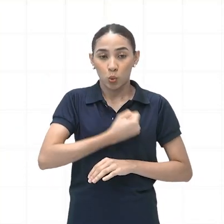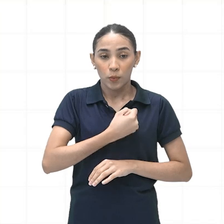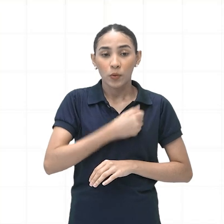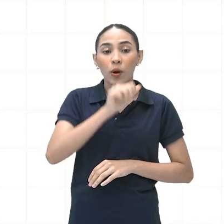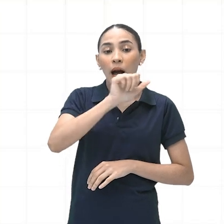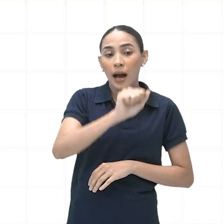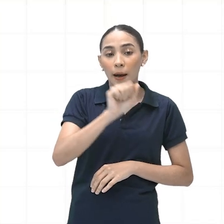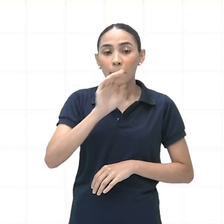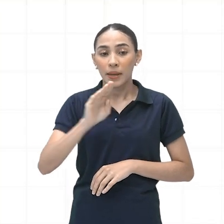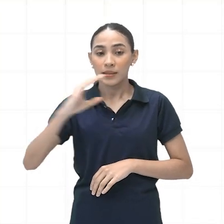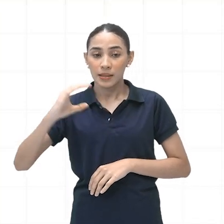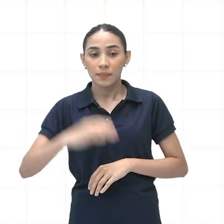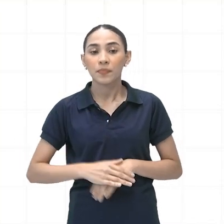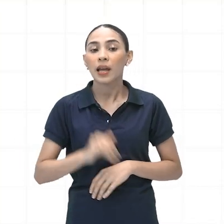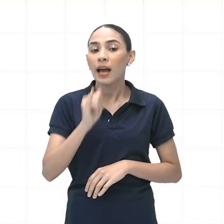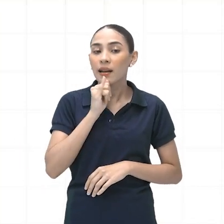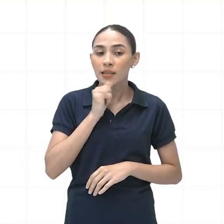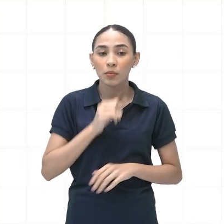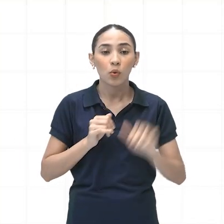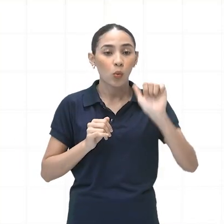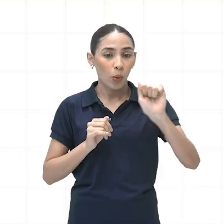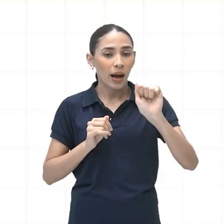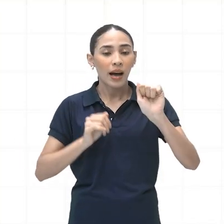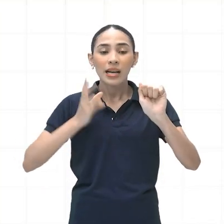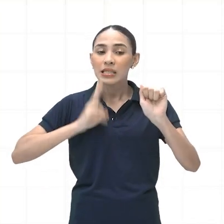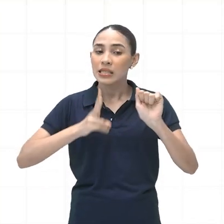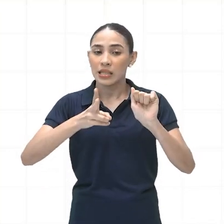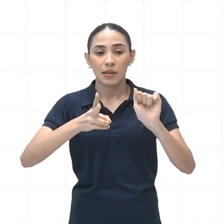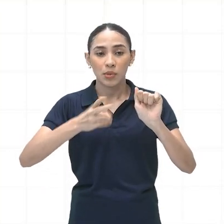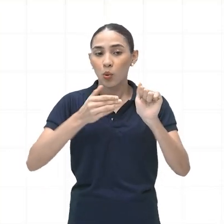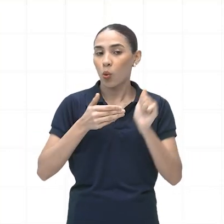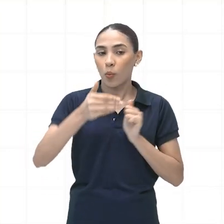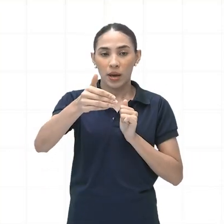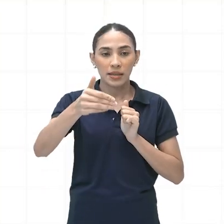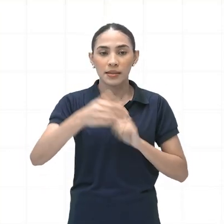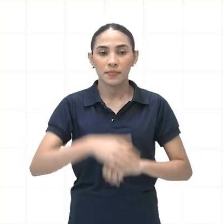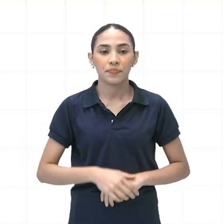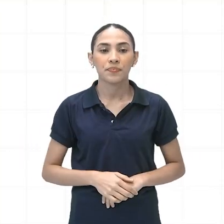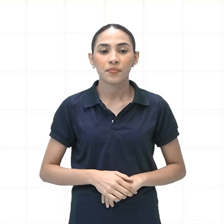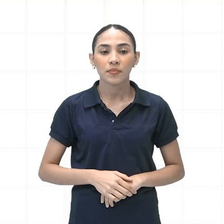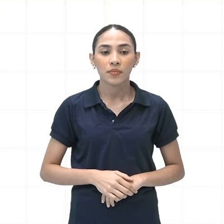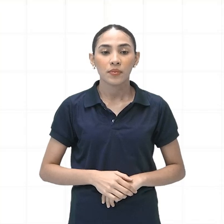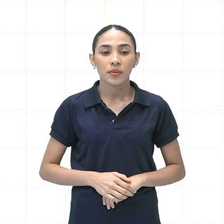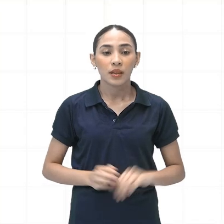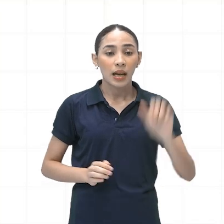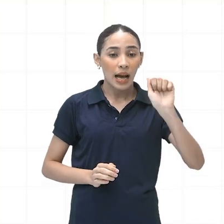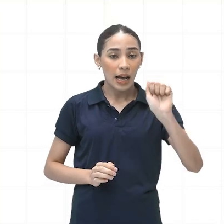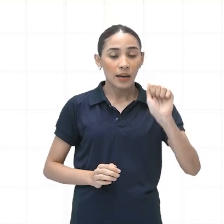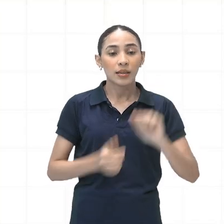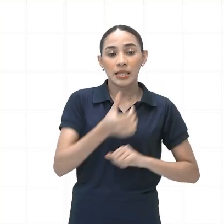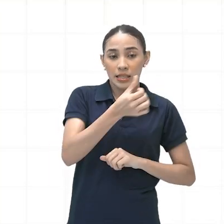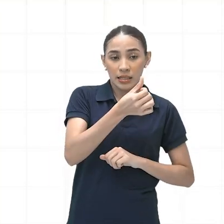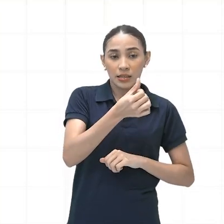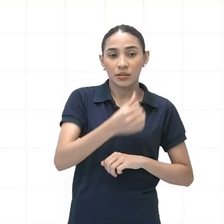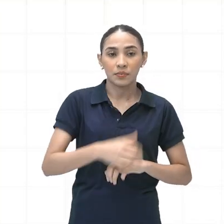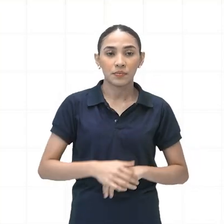C. Então, o A, ele sempre vem na frente do x. Então, nesse caso, o A é 6. Depois,